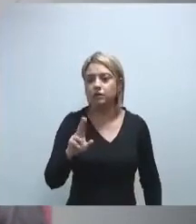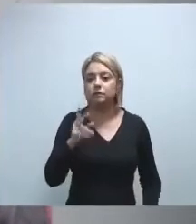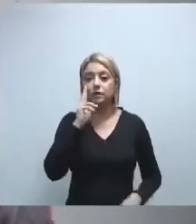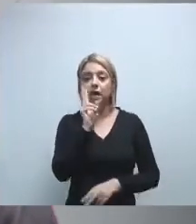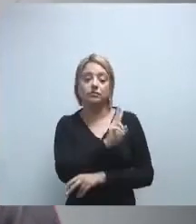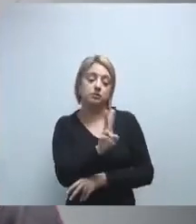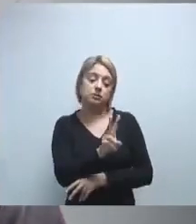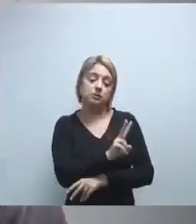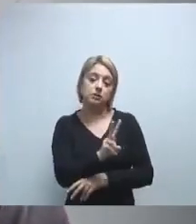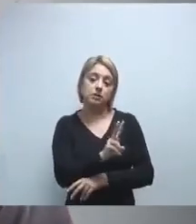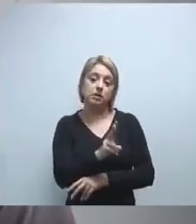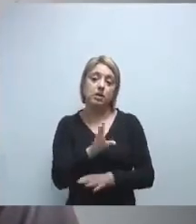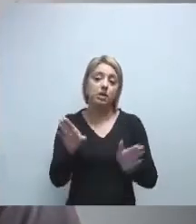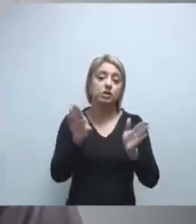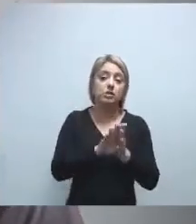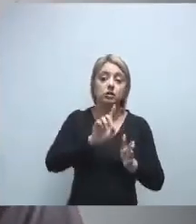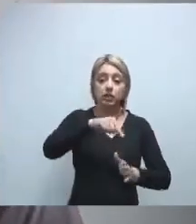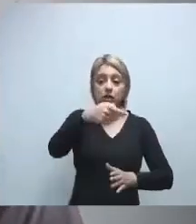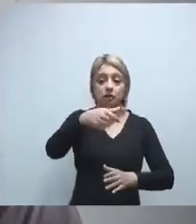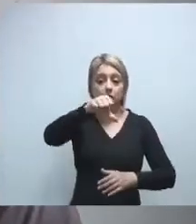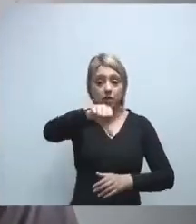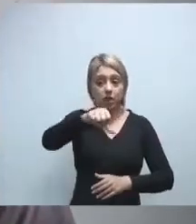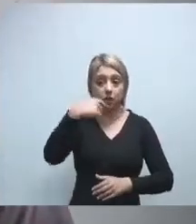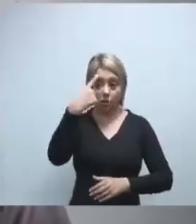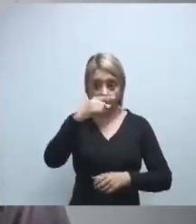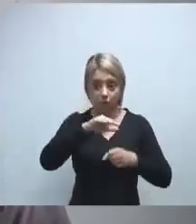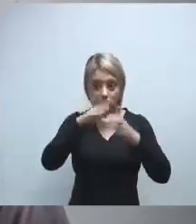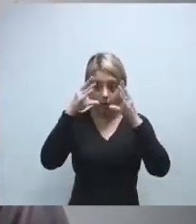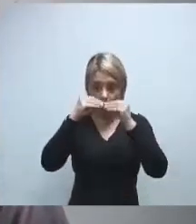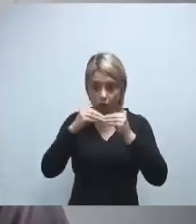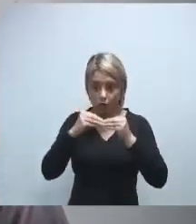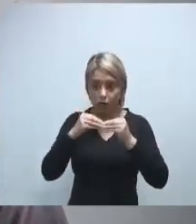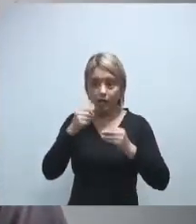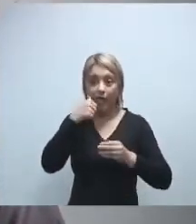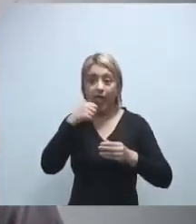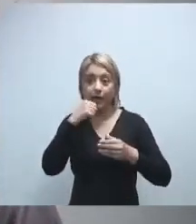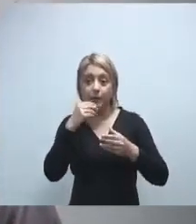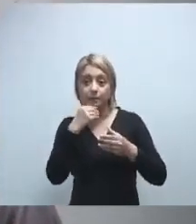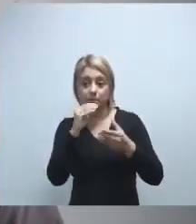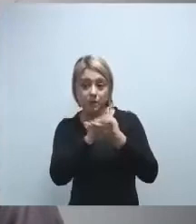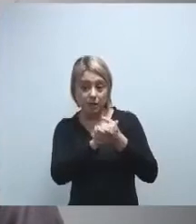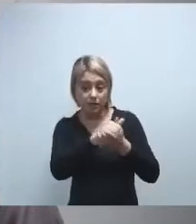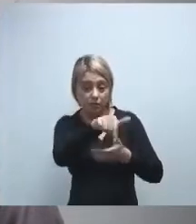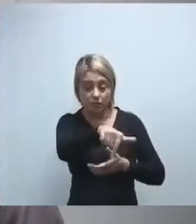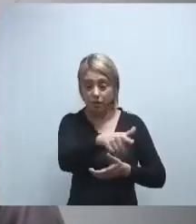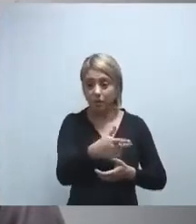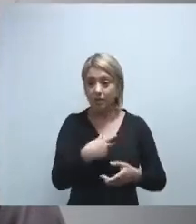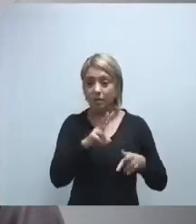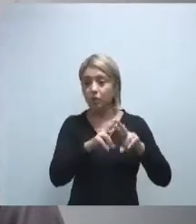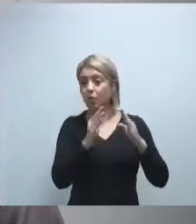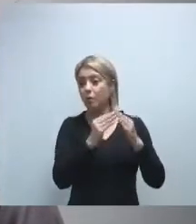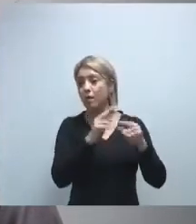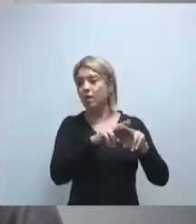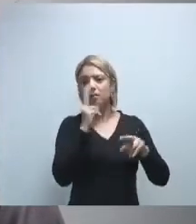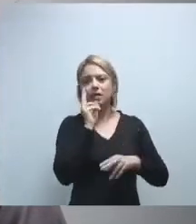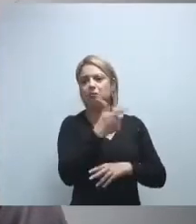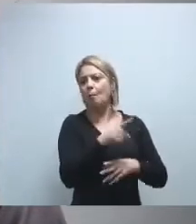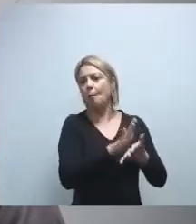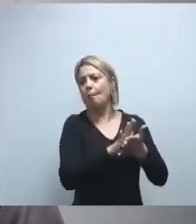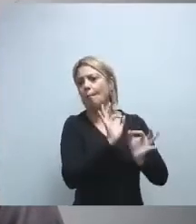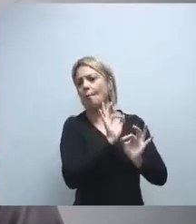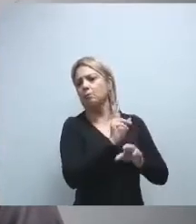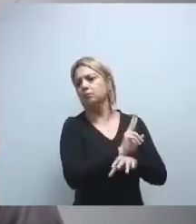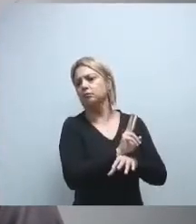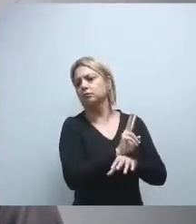fiscalização se eu chegar depois das 9 horas minha mulher vai me pegar no pé agora o preso domiciliar não tem ninguém fiscalizando